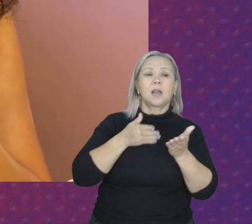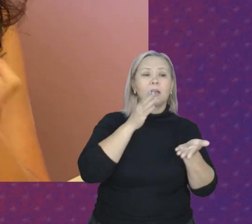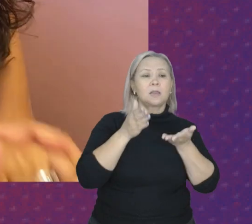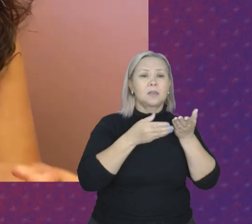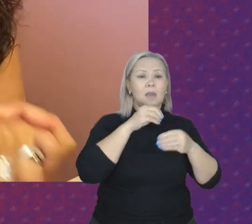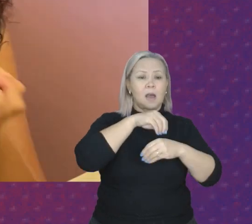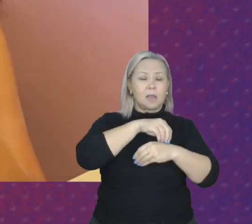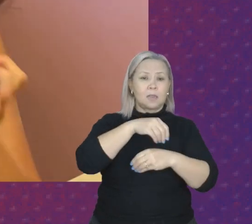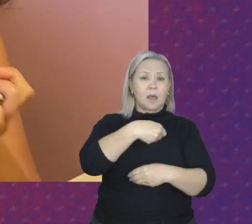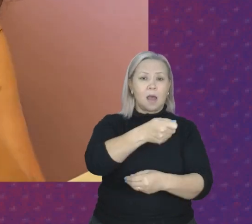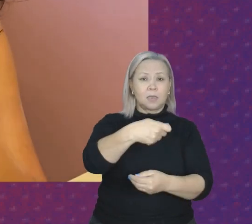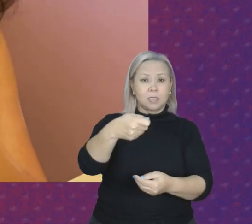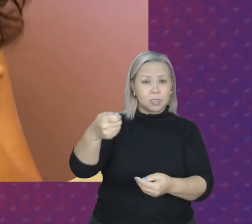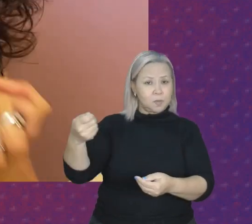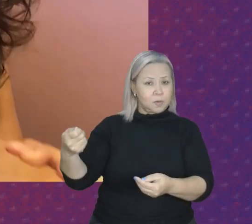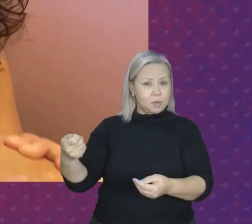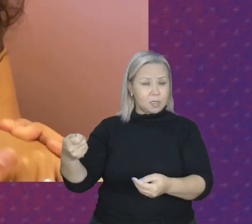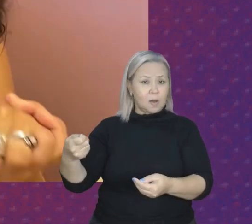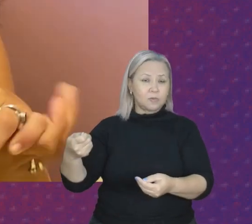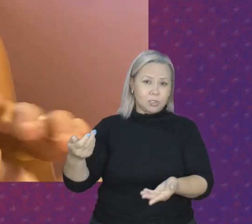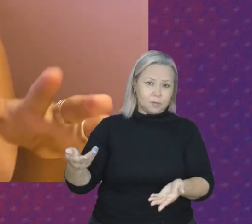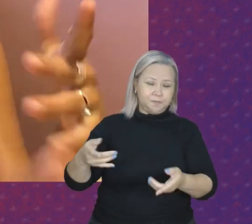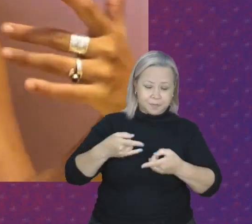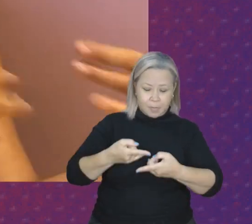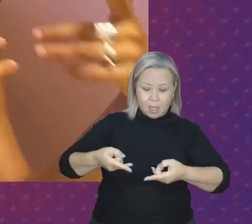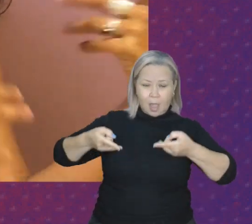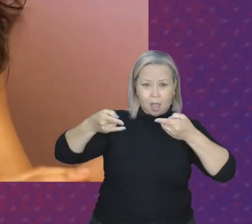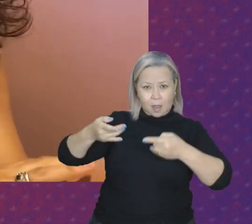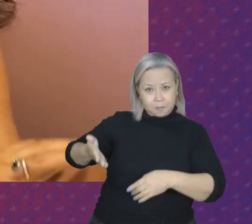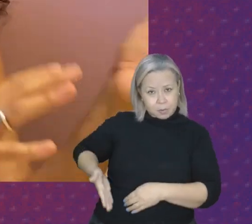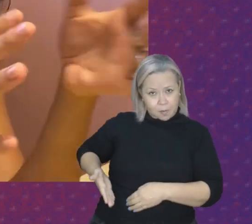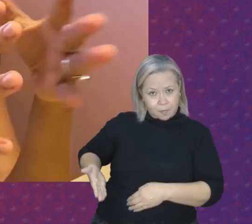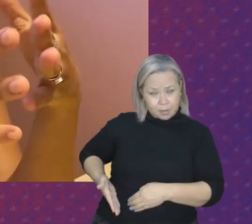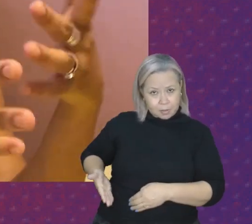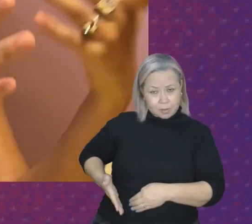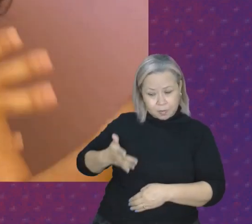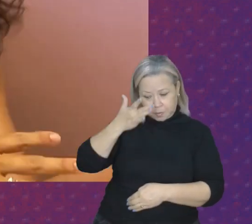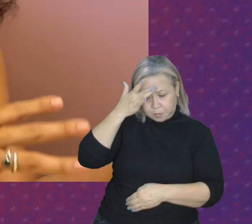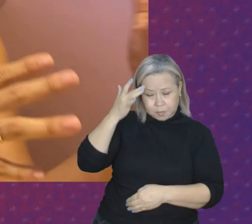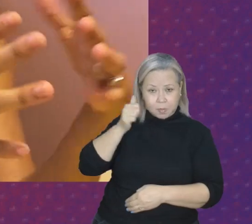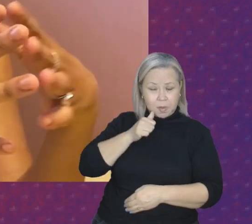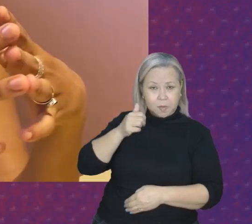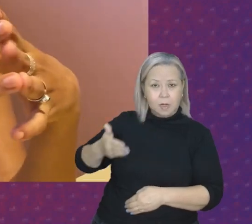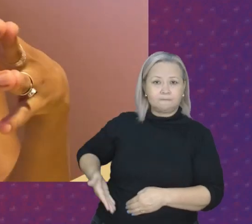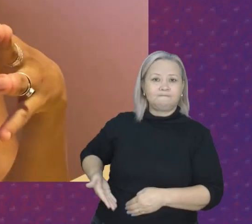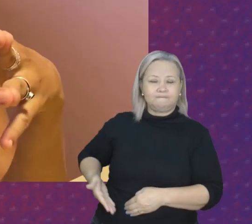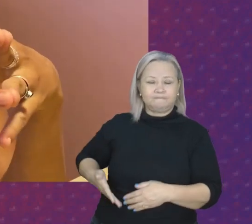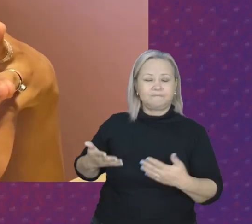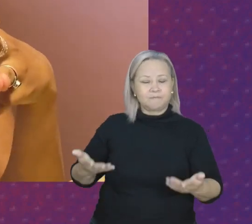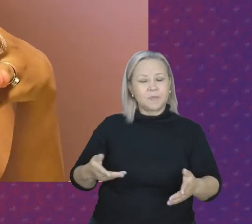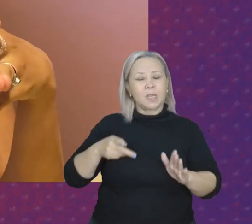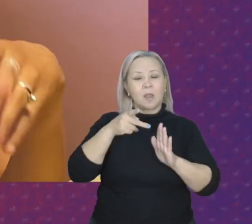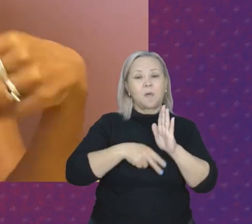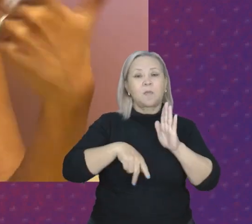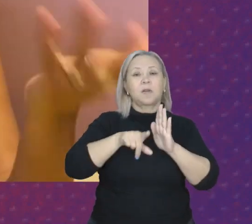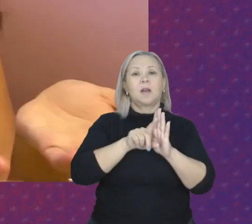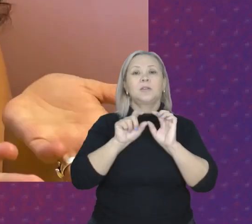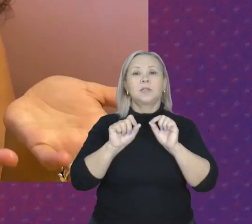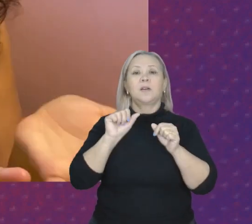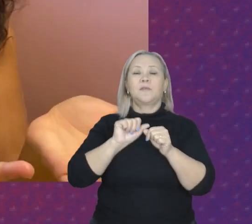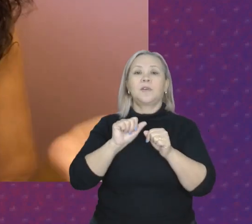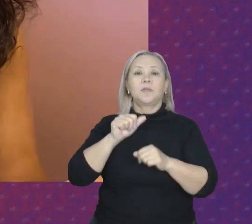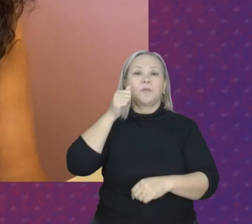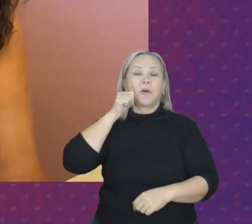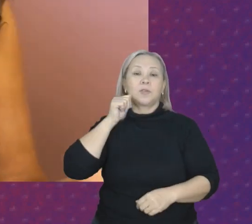distribuição de absorventes para pessoas em situação de vulnerabilidade. Nós havíamos feito, né, a primeira versão do projeto de lei para mulheres